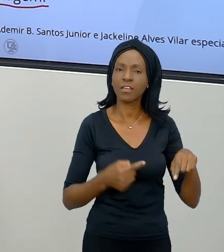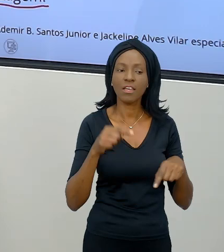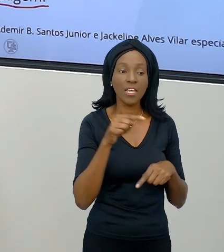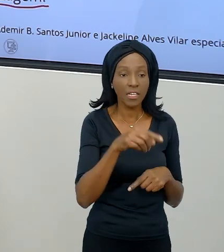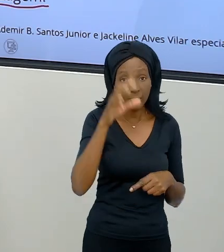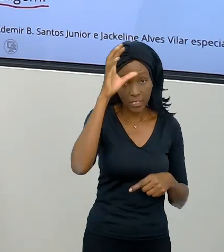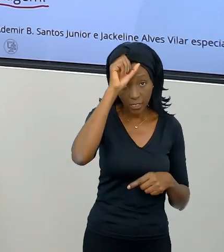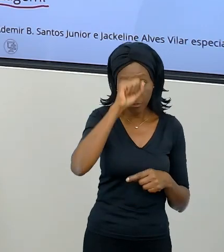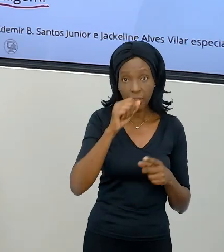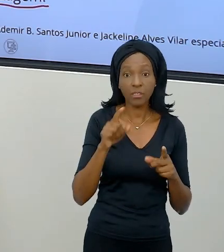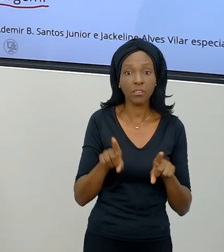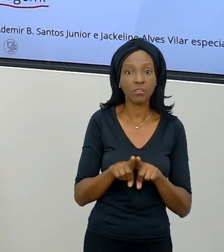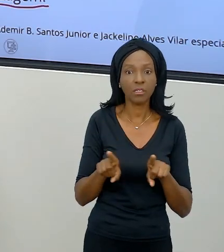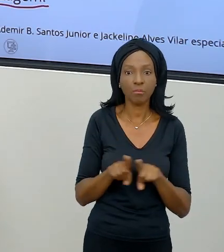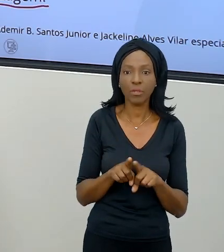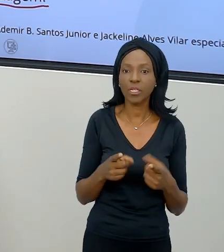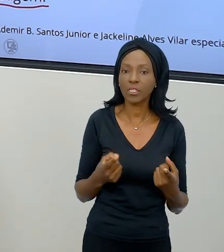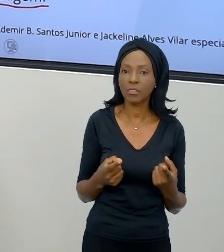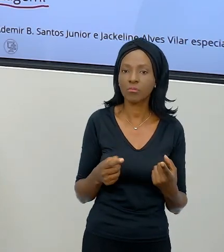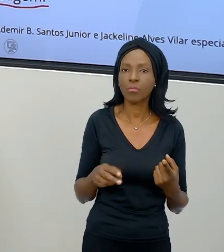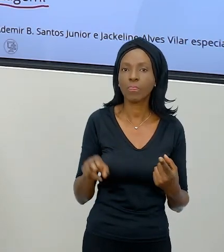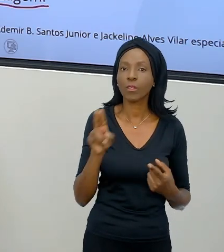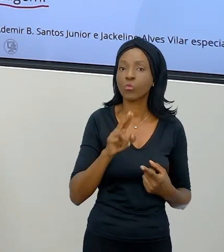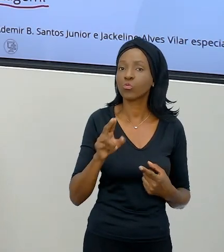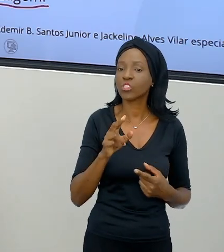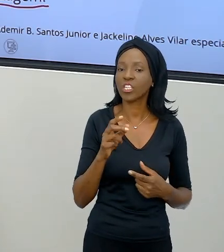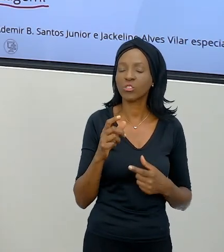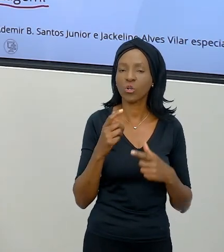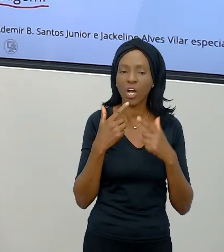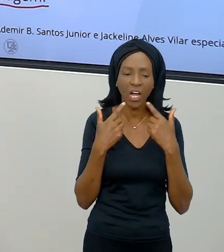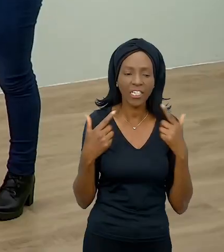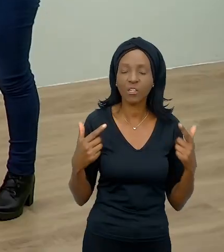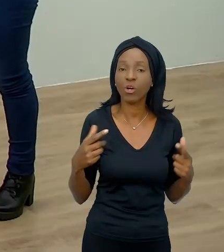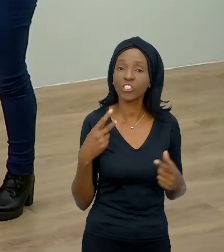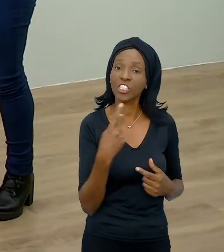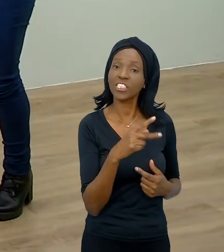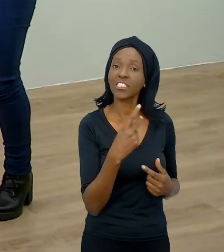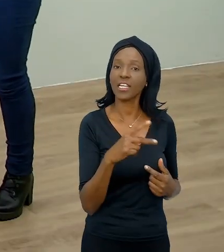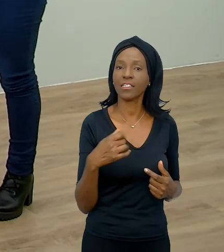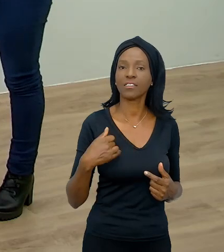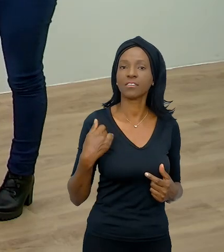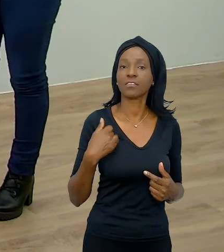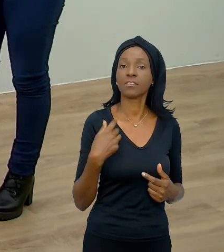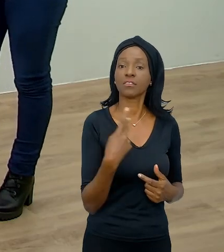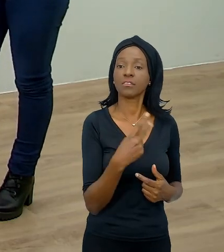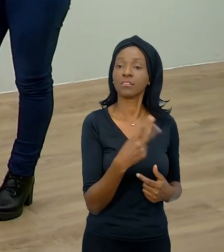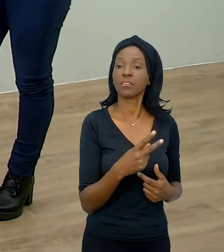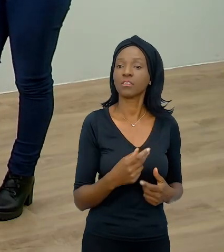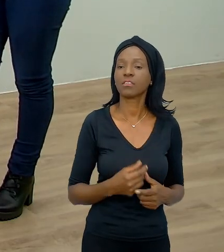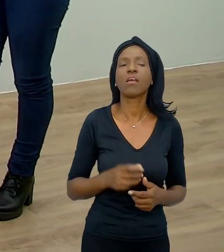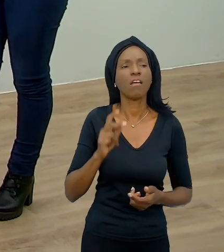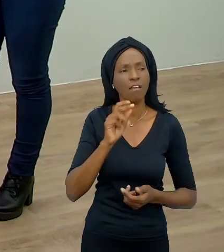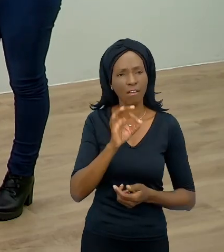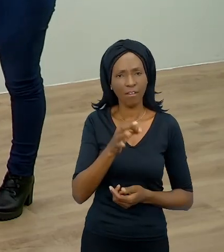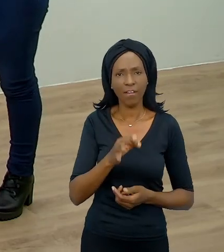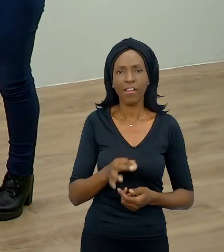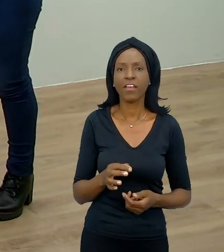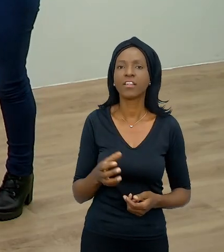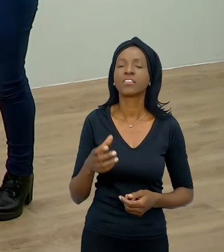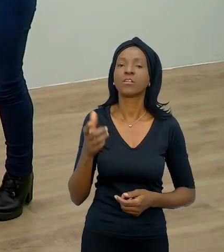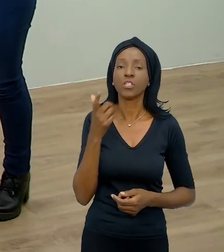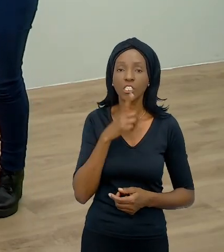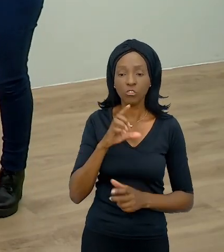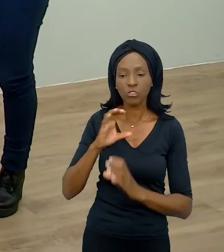aprendem também por meio da própria linguagem da faixa etária deles. Exatamente. E esse falando de uma forma que eles vão conseguir se comunicar e vão